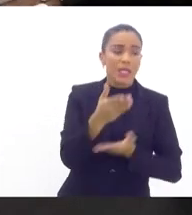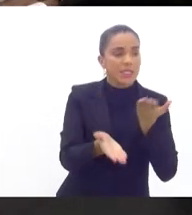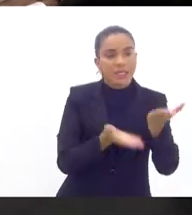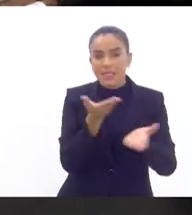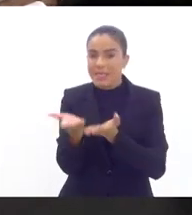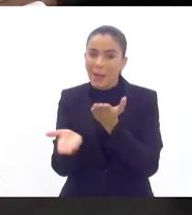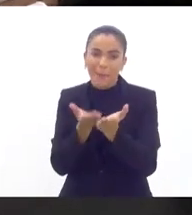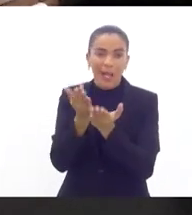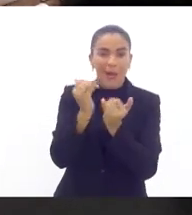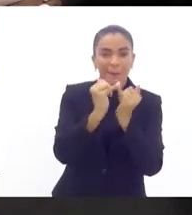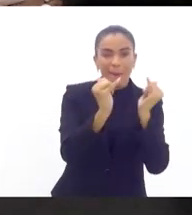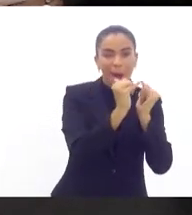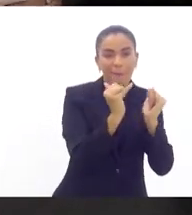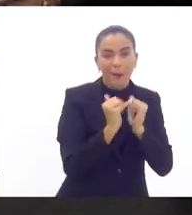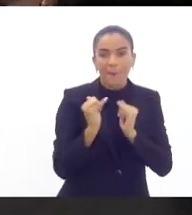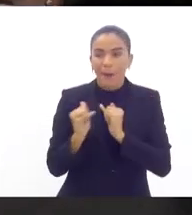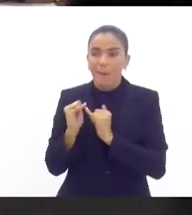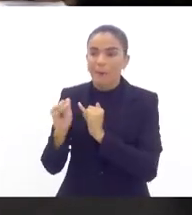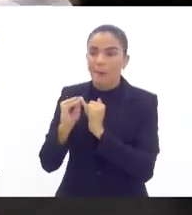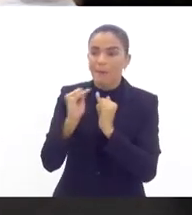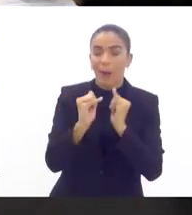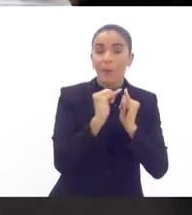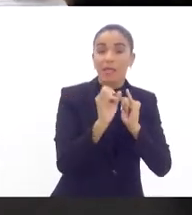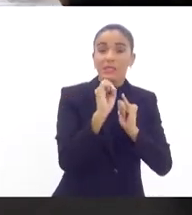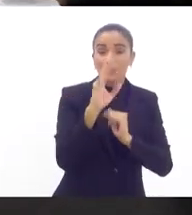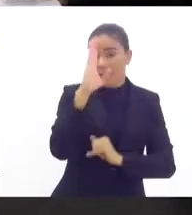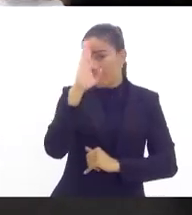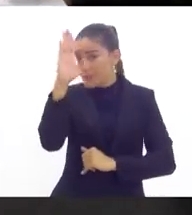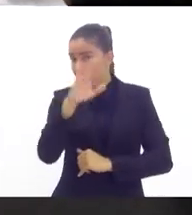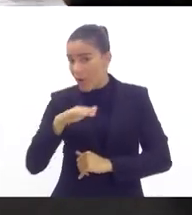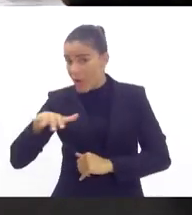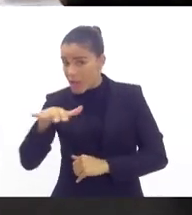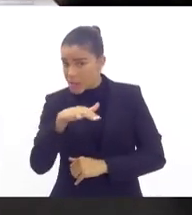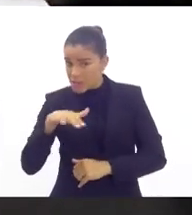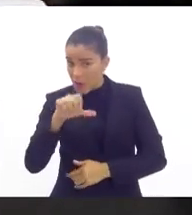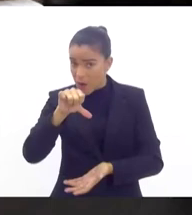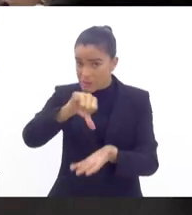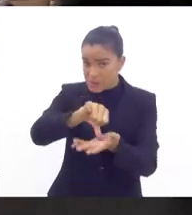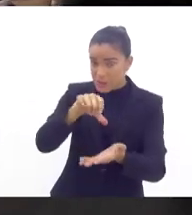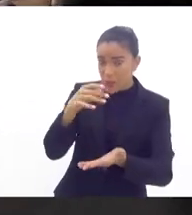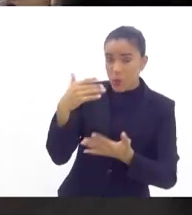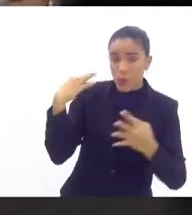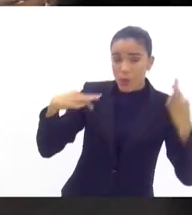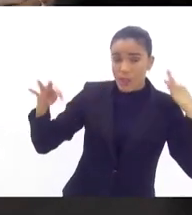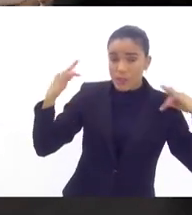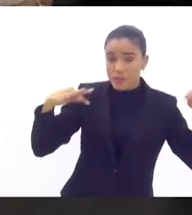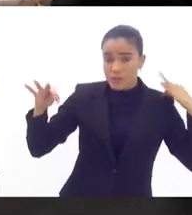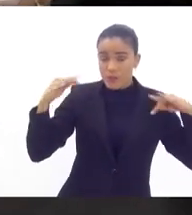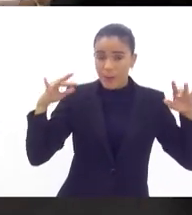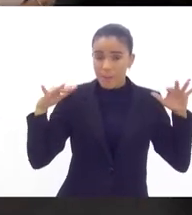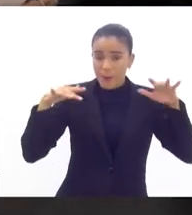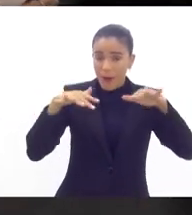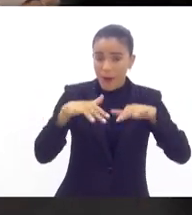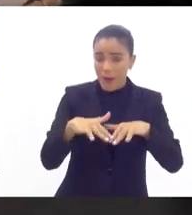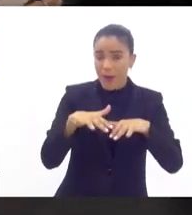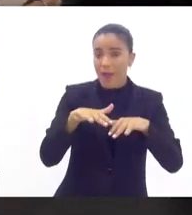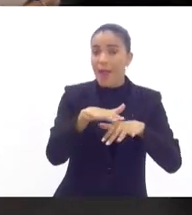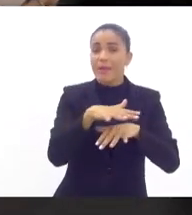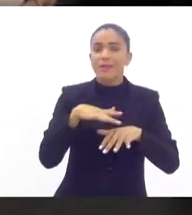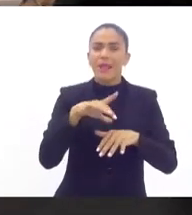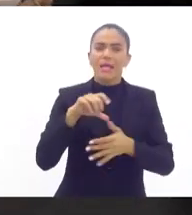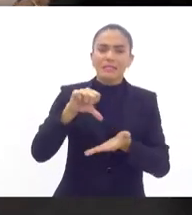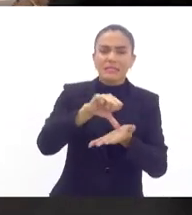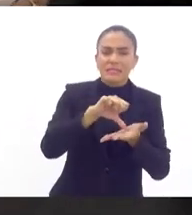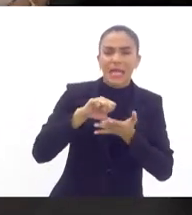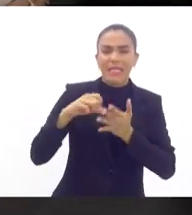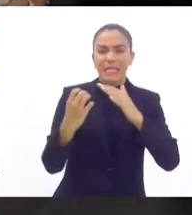similar para todas as regiões ser a principal região que é para região central turística é a região que tem ali a sede de todas